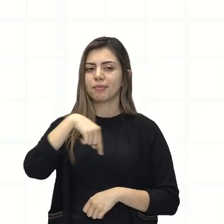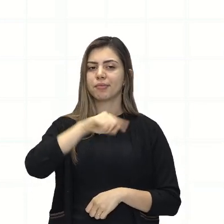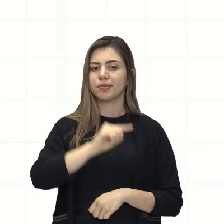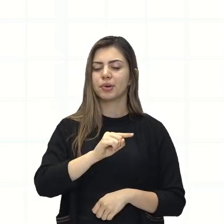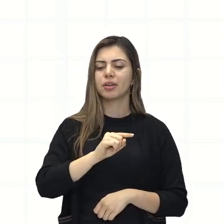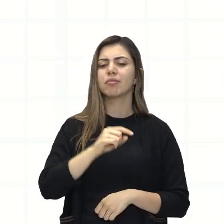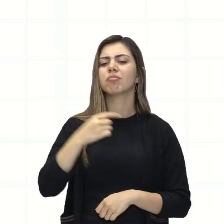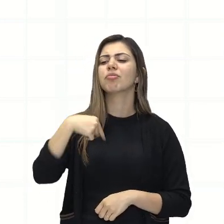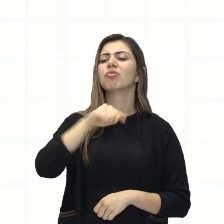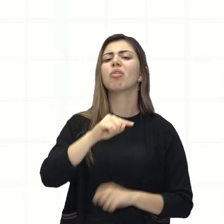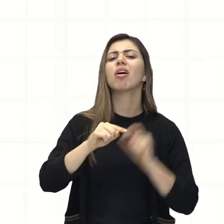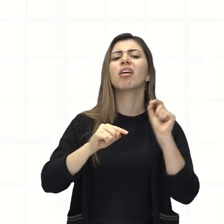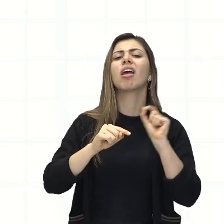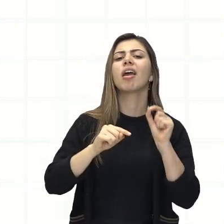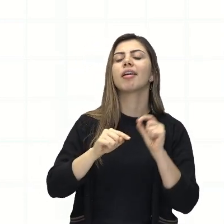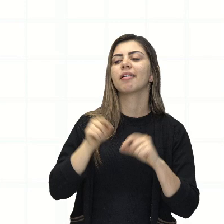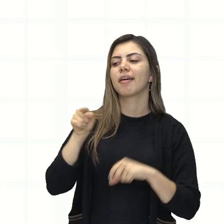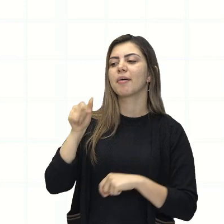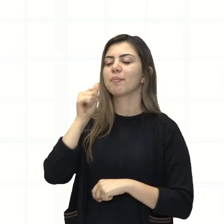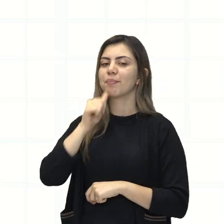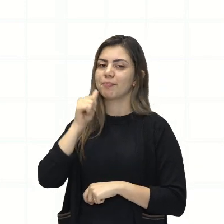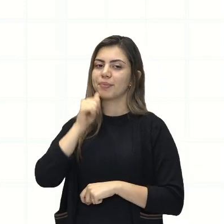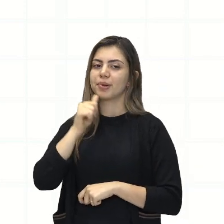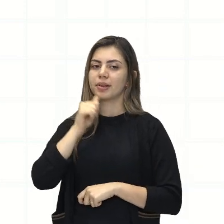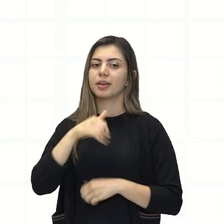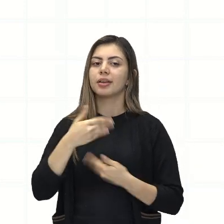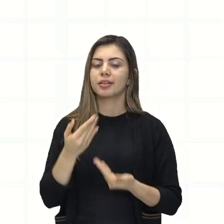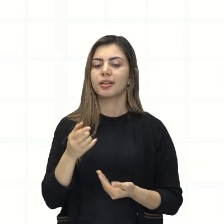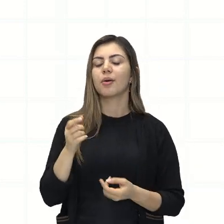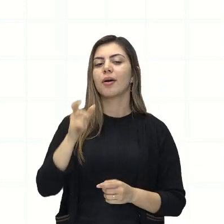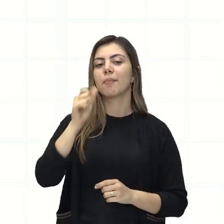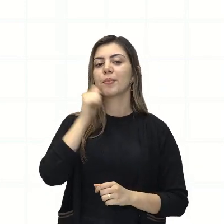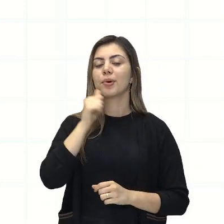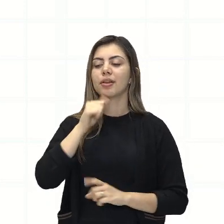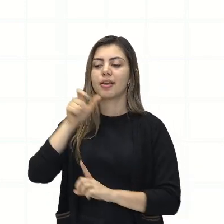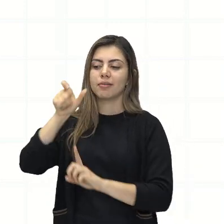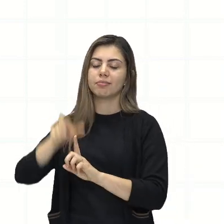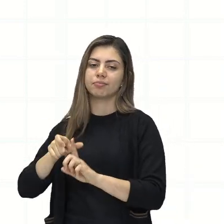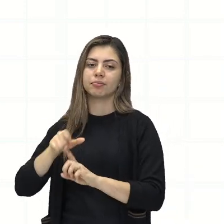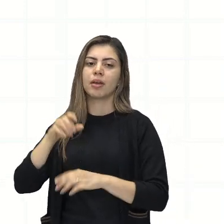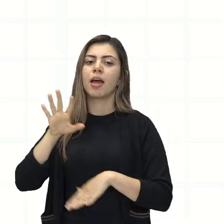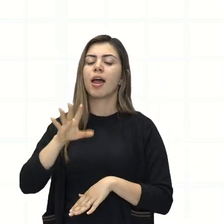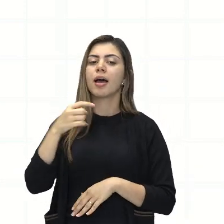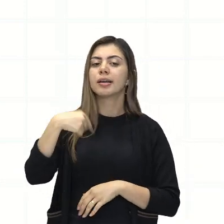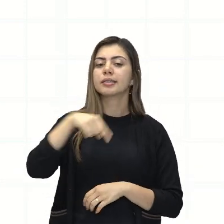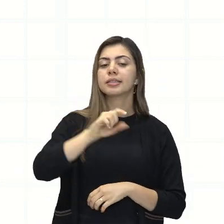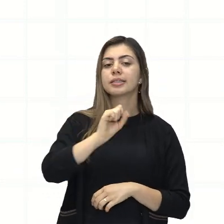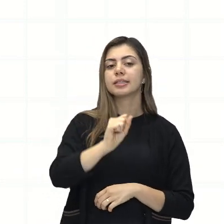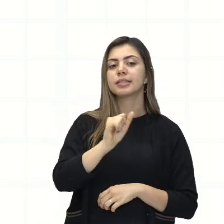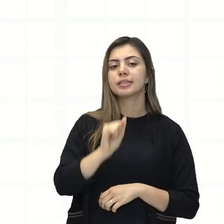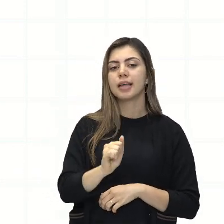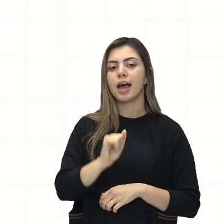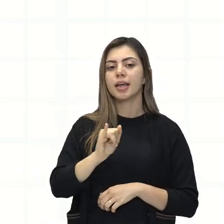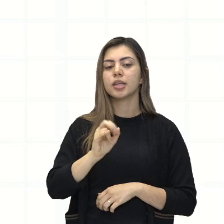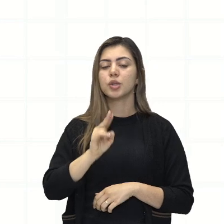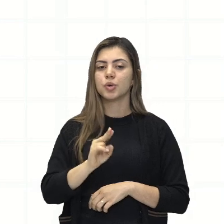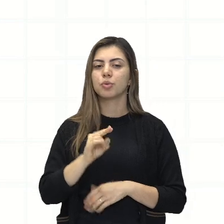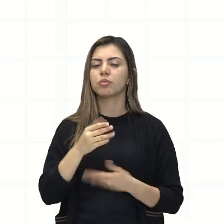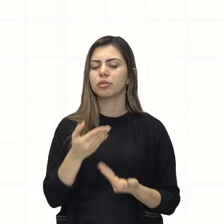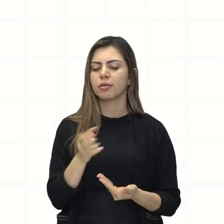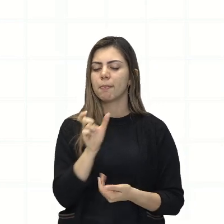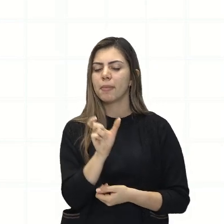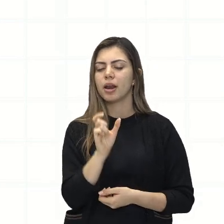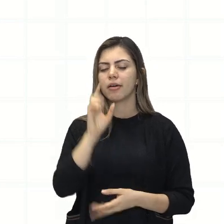Ela. Então, aqui nós temos o sujeito. Saiu. Já entendemos que a